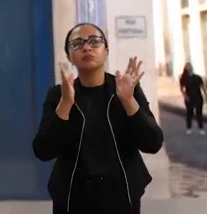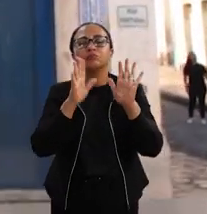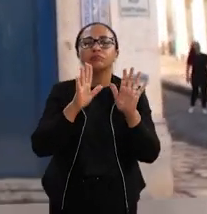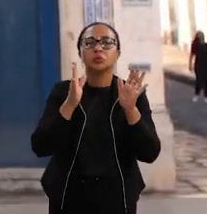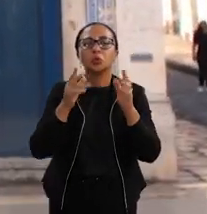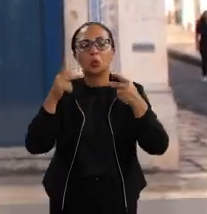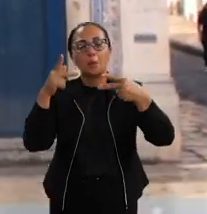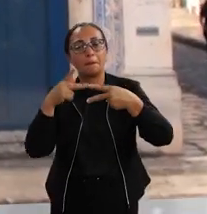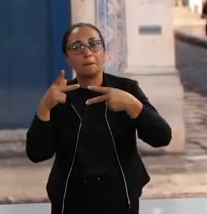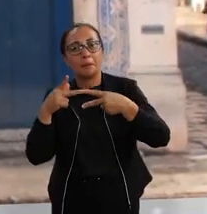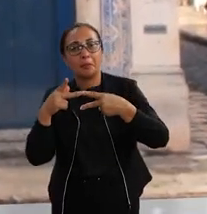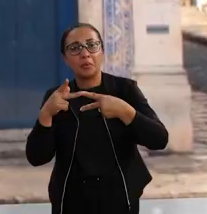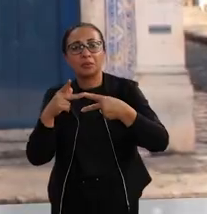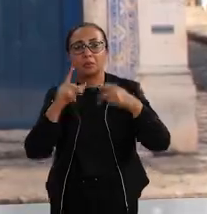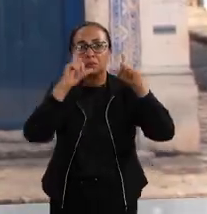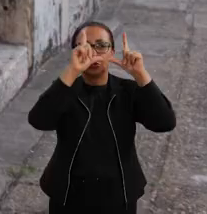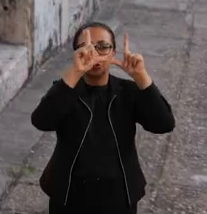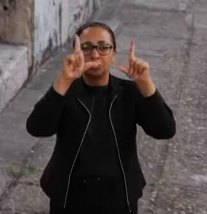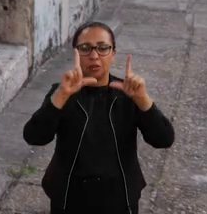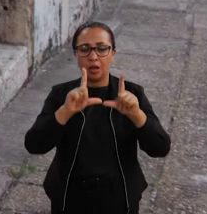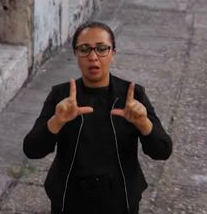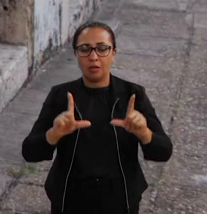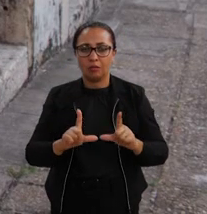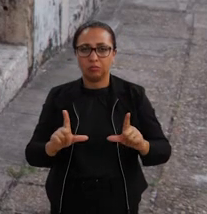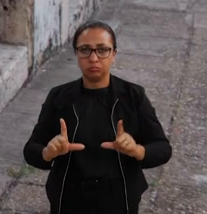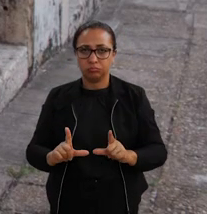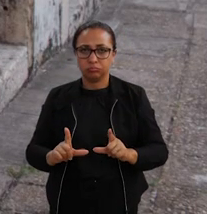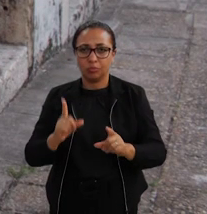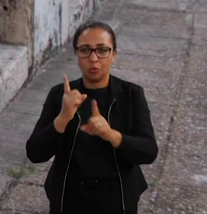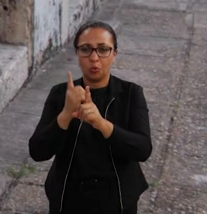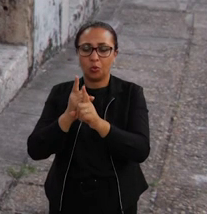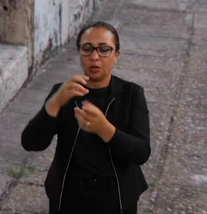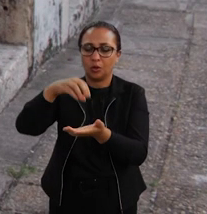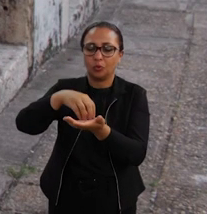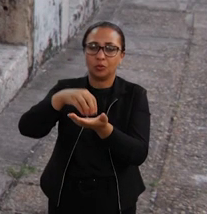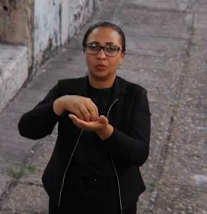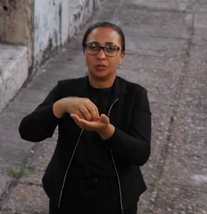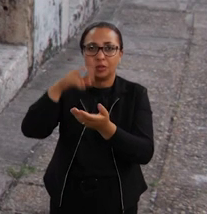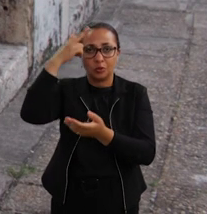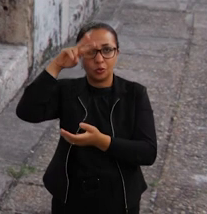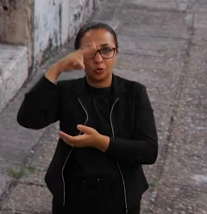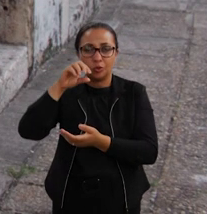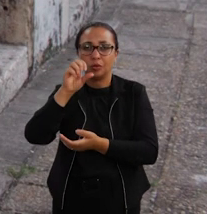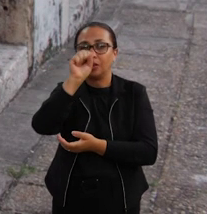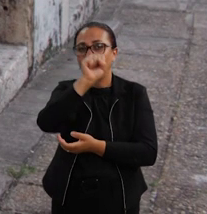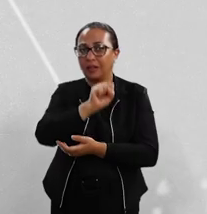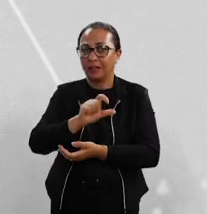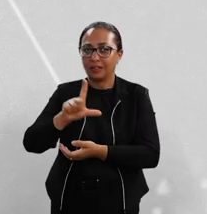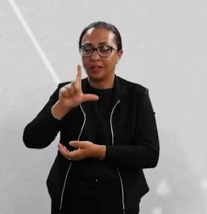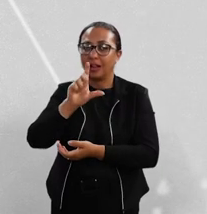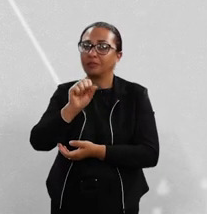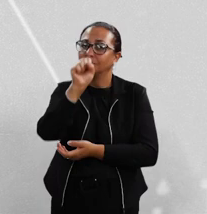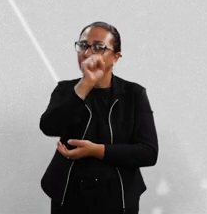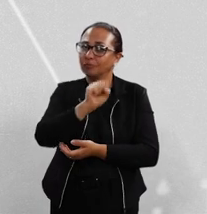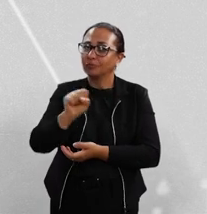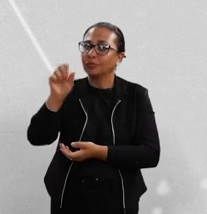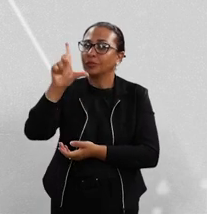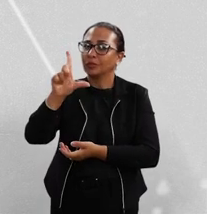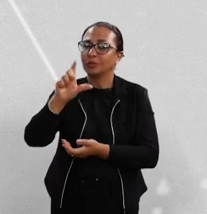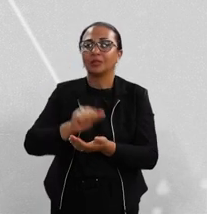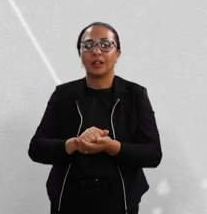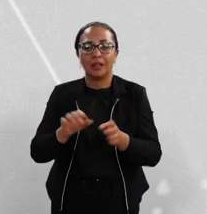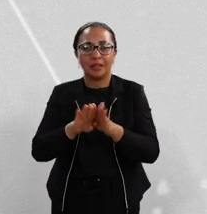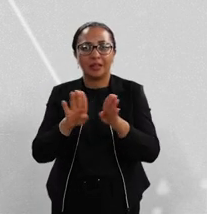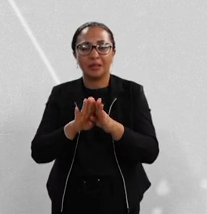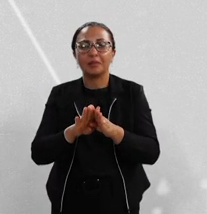dos padrões azulejares encontrados no Centro Histórico de São Luís, tá? E os